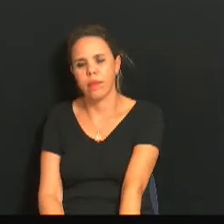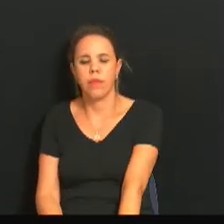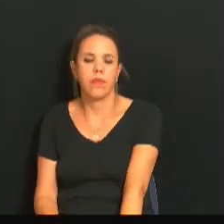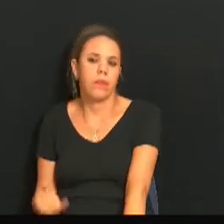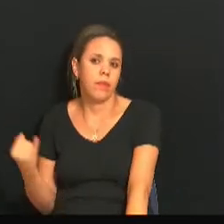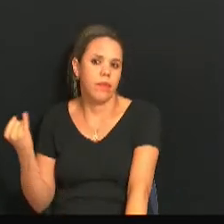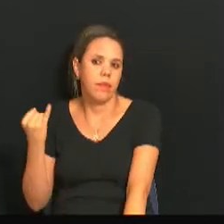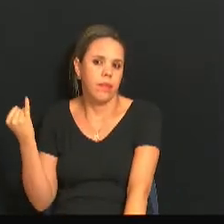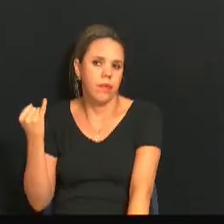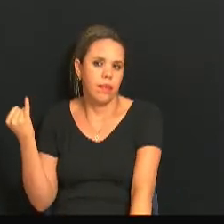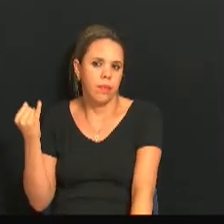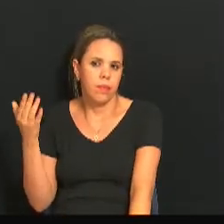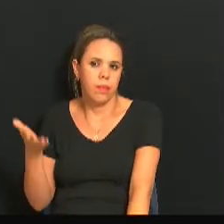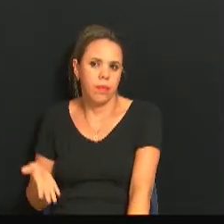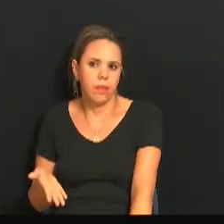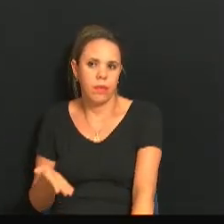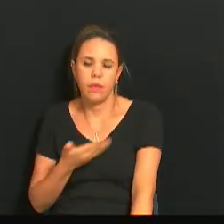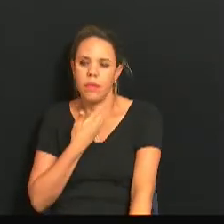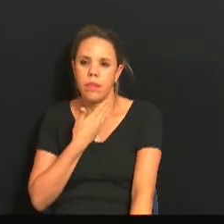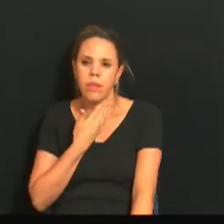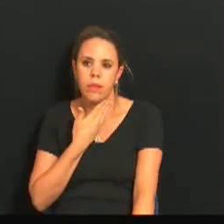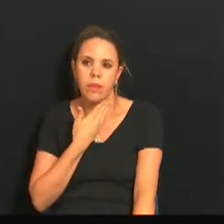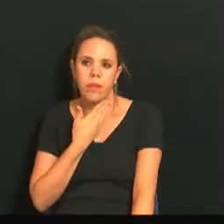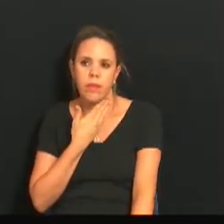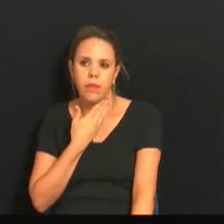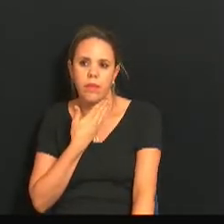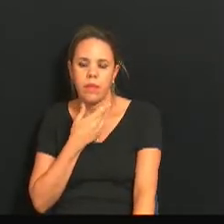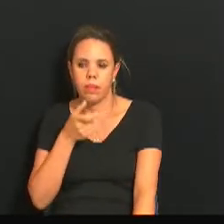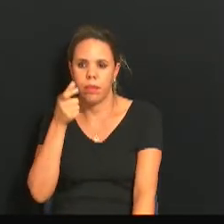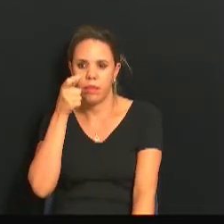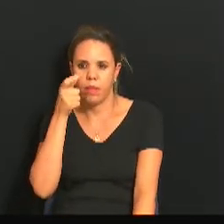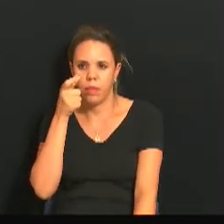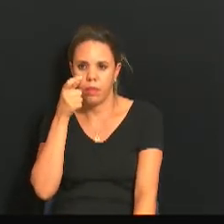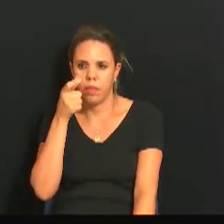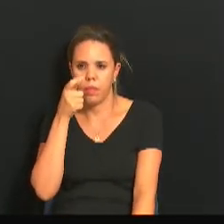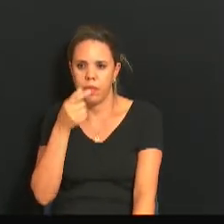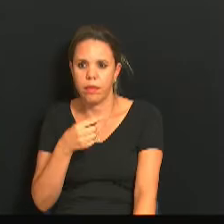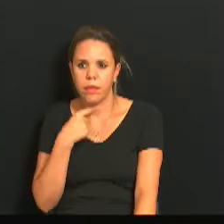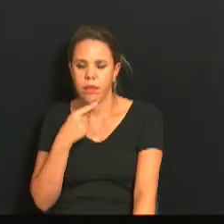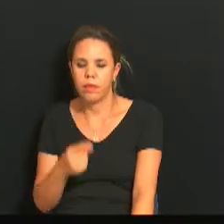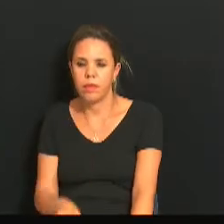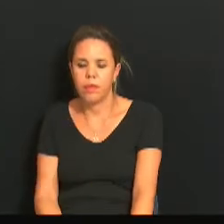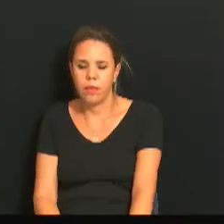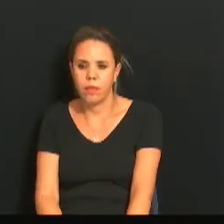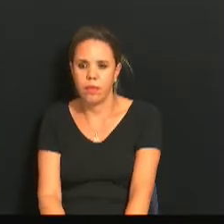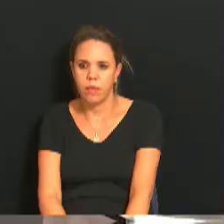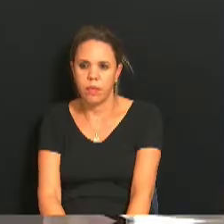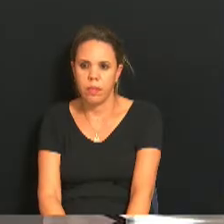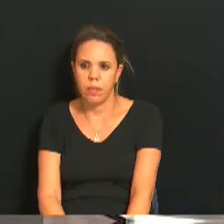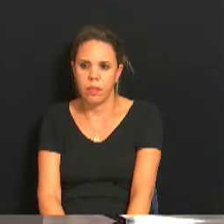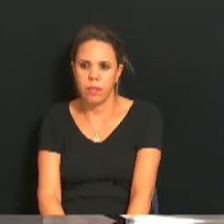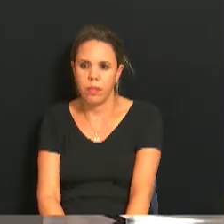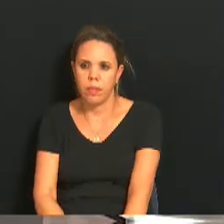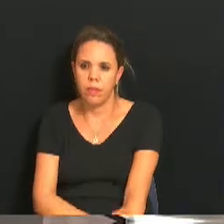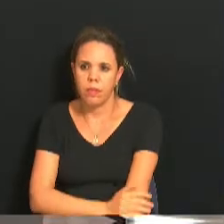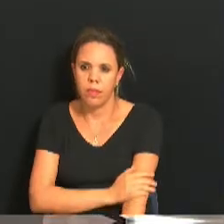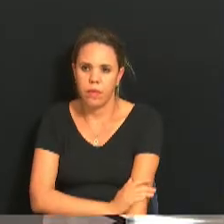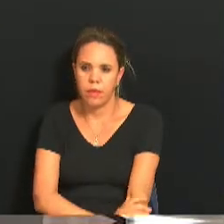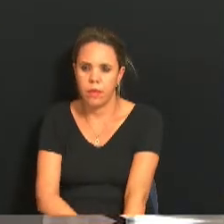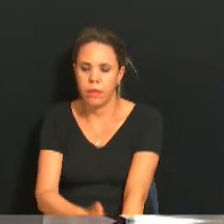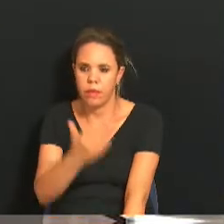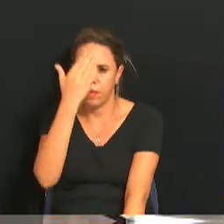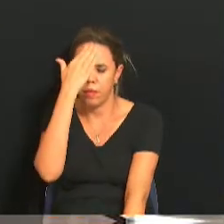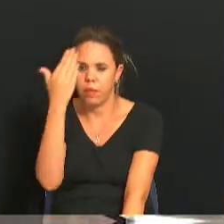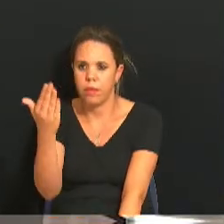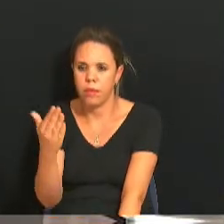a câmera pra gente poder dar discutido e ouvindo aqui essas questões do